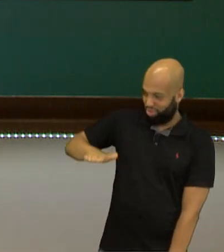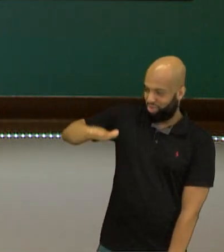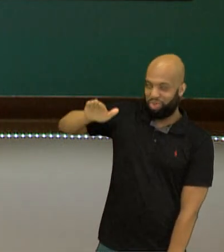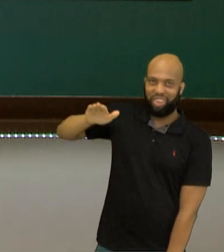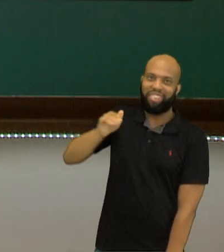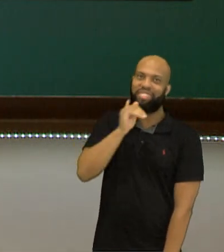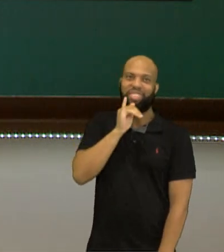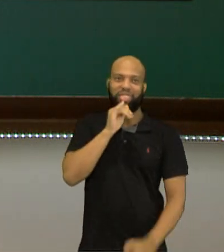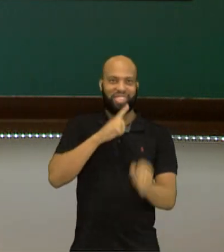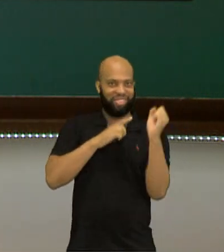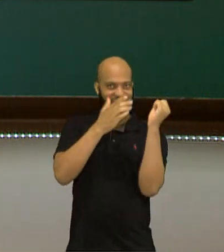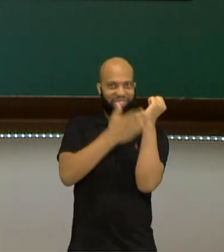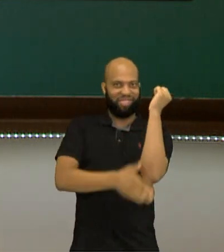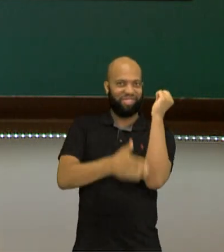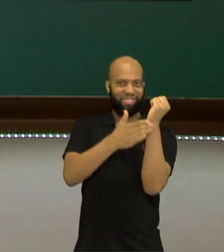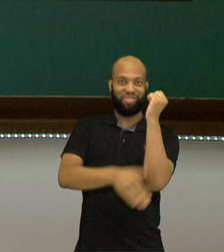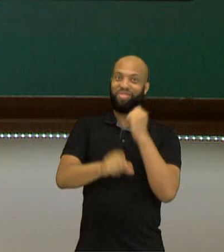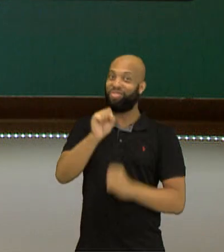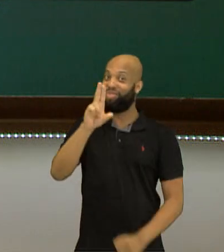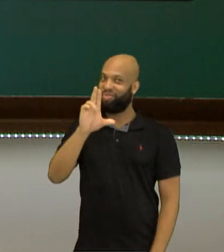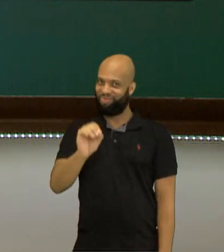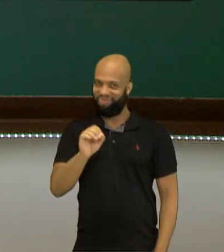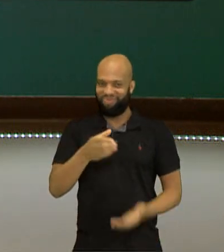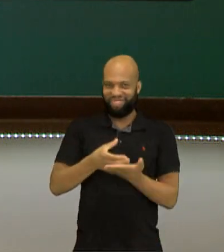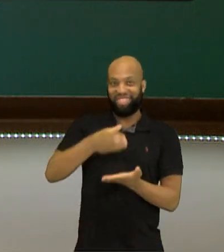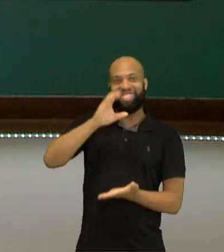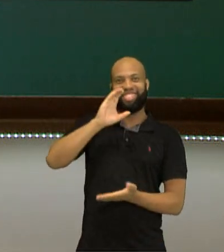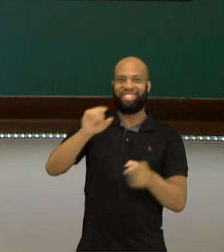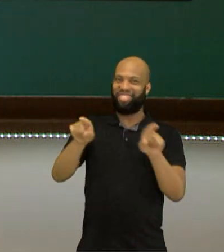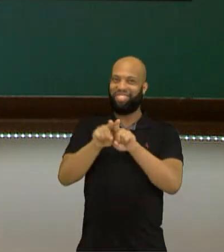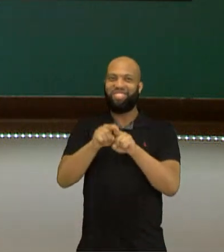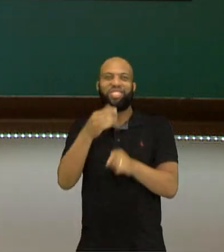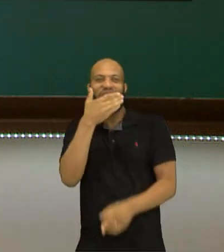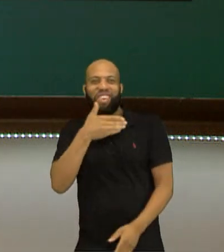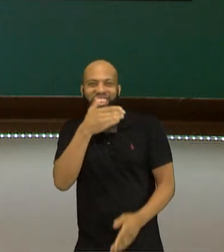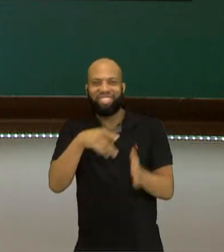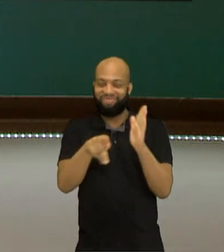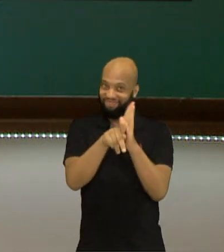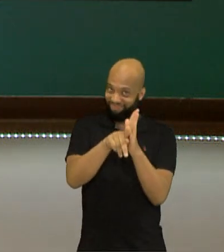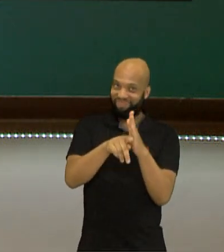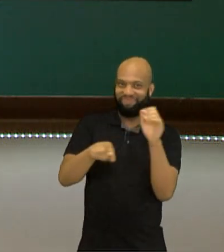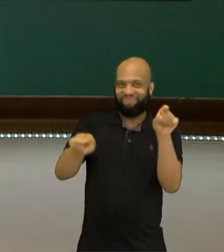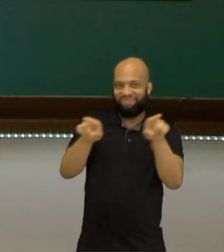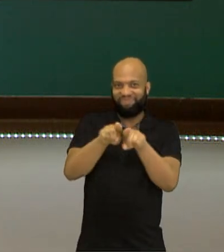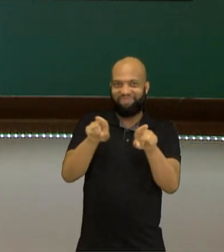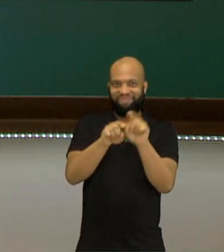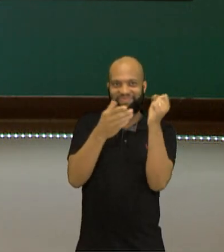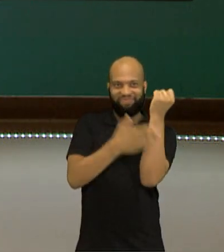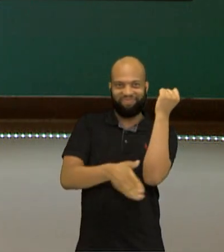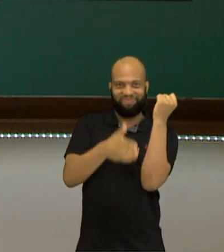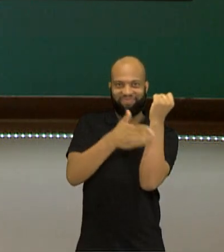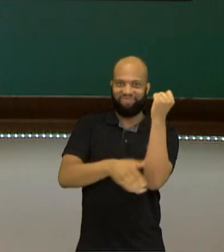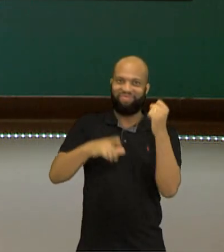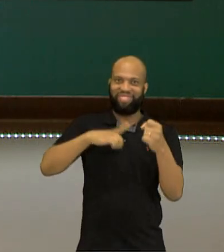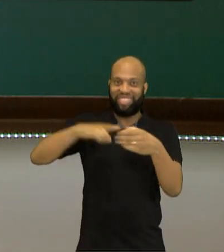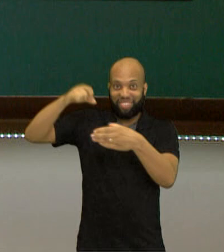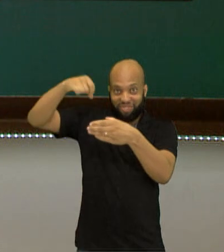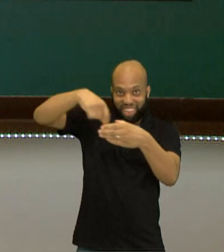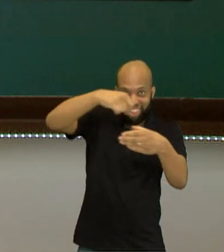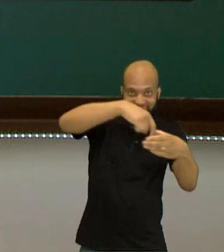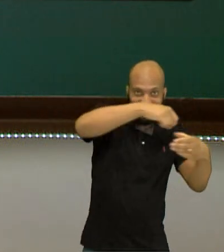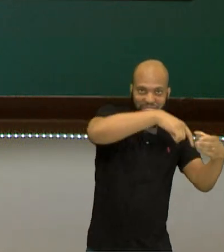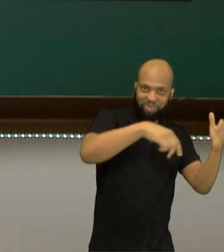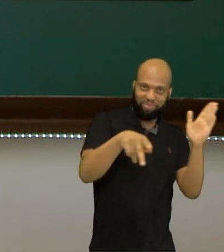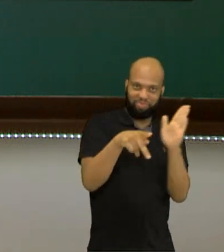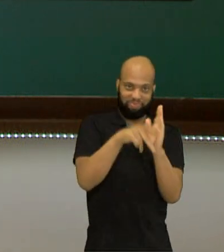tomando sucos de abacaxi, ou comendo sobremesas de abacaxi, ou mesmo tinham plantações de abacaxi no